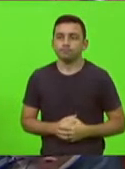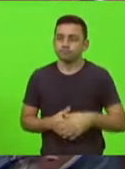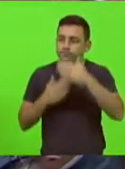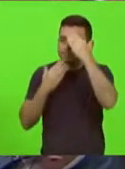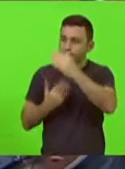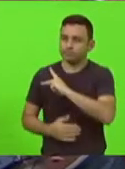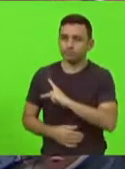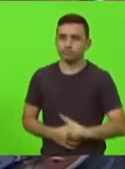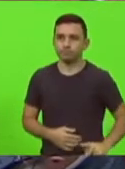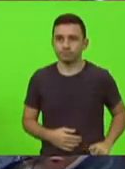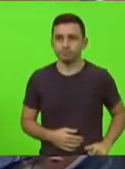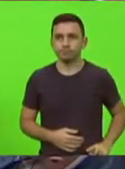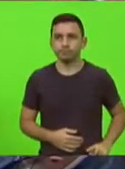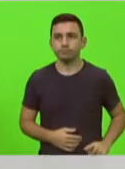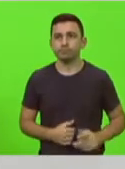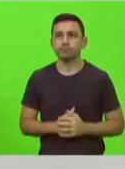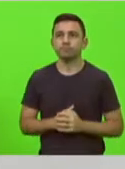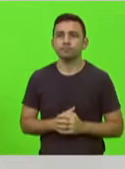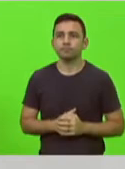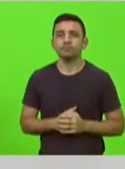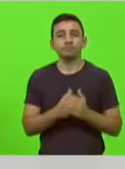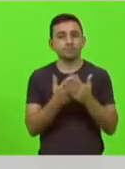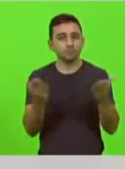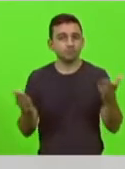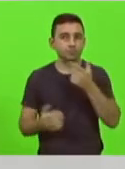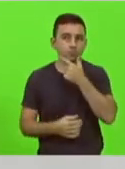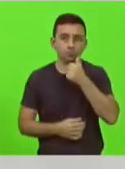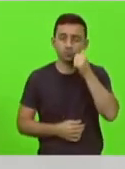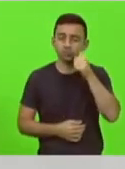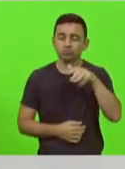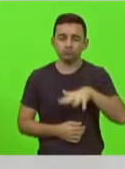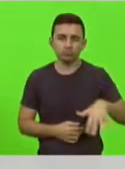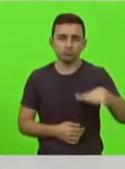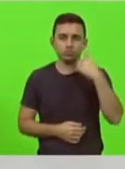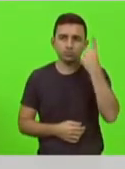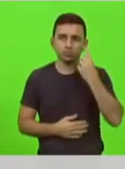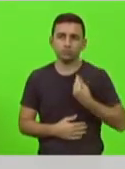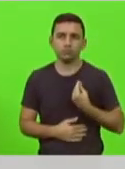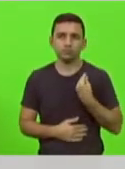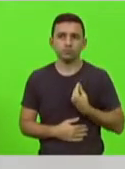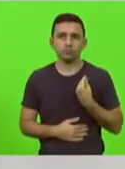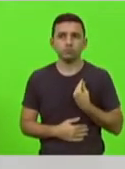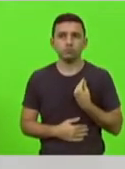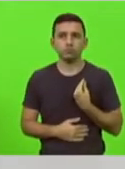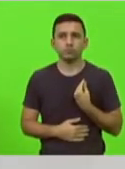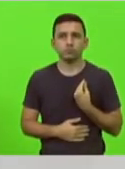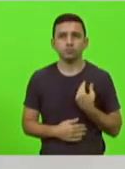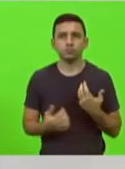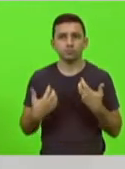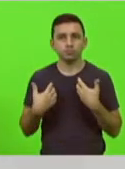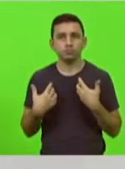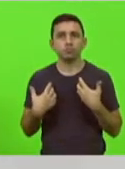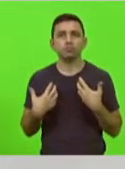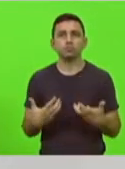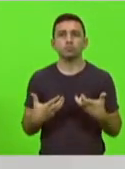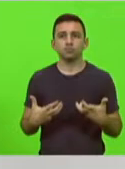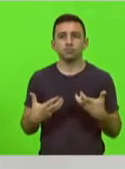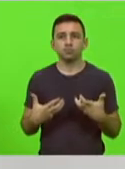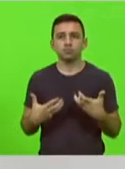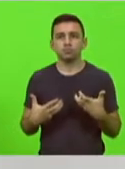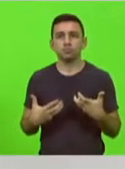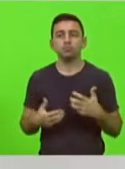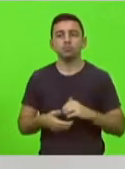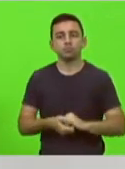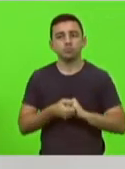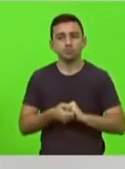senhor presidente, Maurício Cudelarque, senhoras e senhores parlamentares presentes. Eu queria